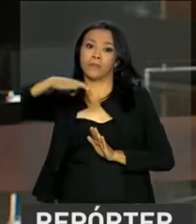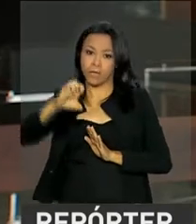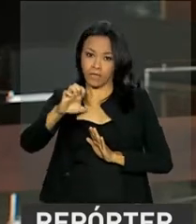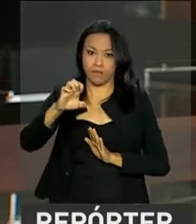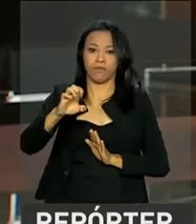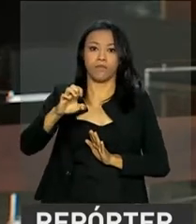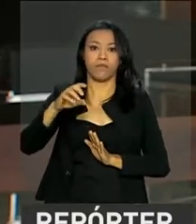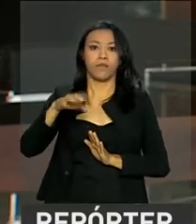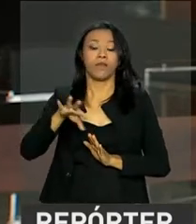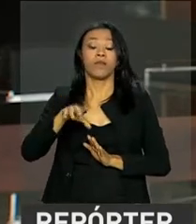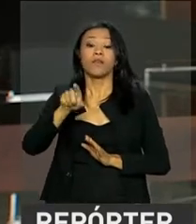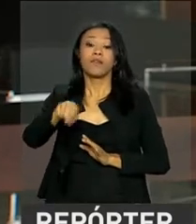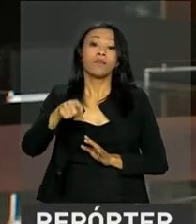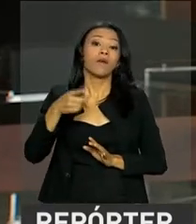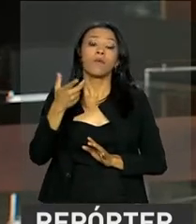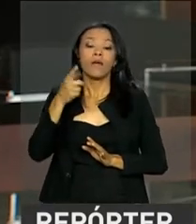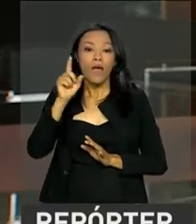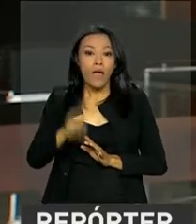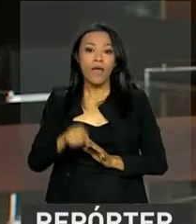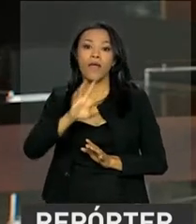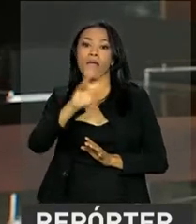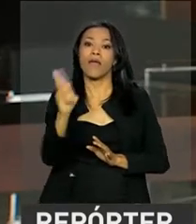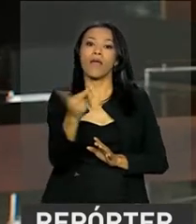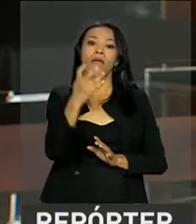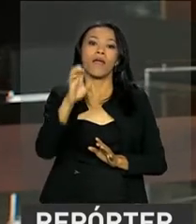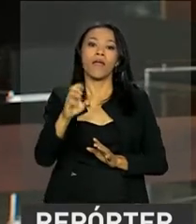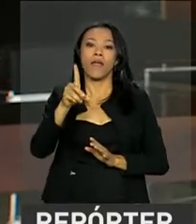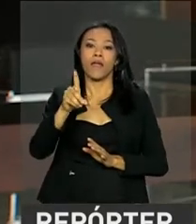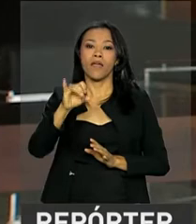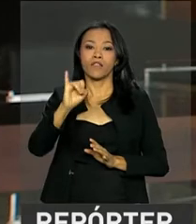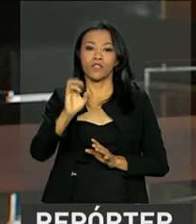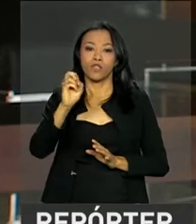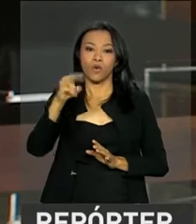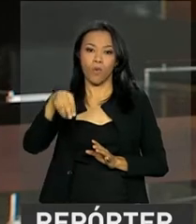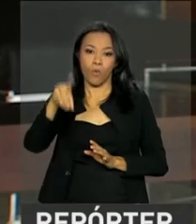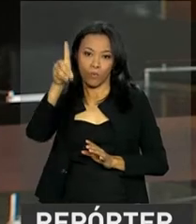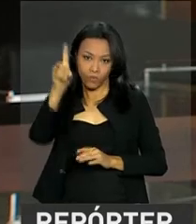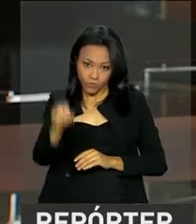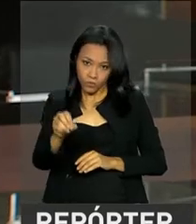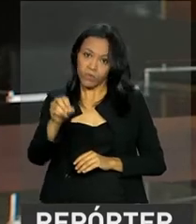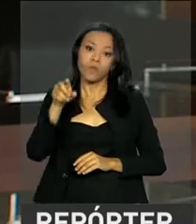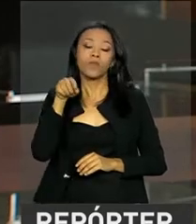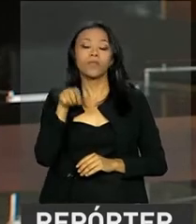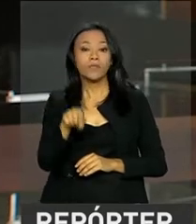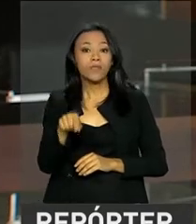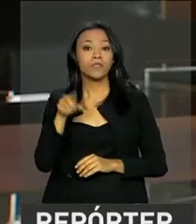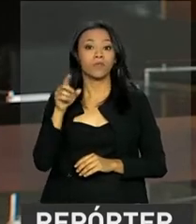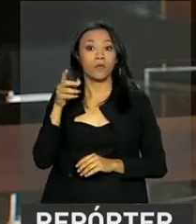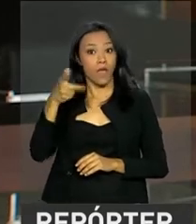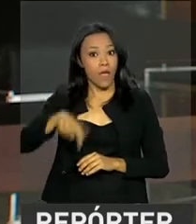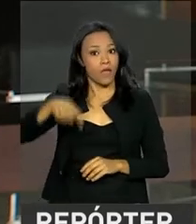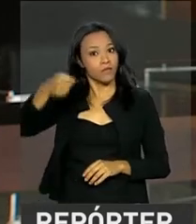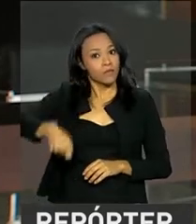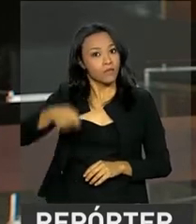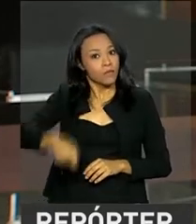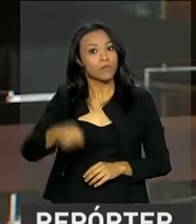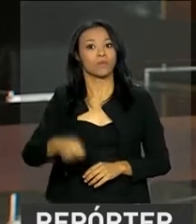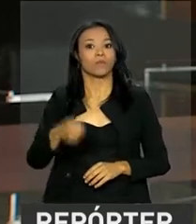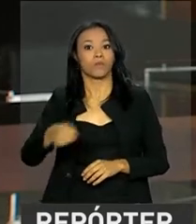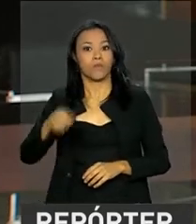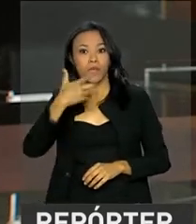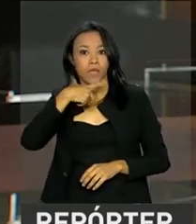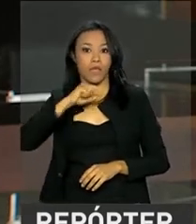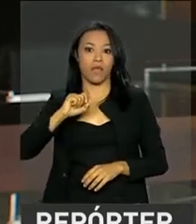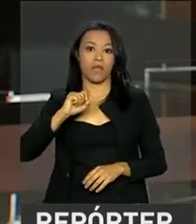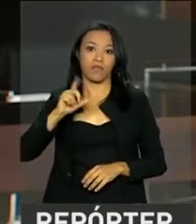também inclui nesse rol de crimes hediondos o genocídio. E com essa classificação, se torna mais duro o tratamento dado aos